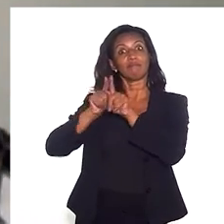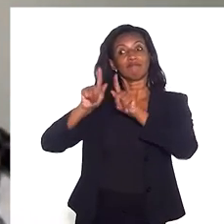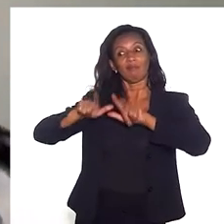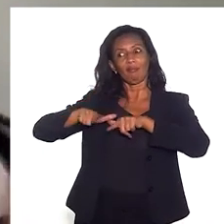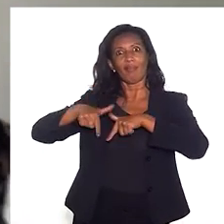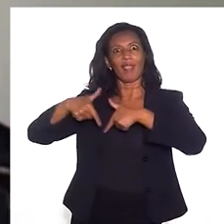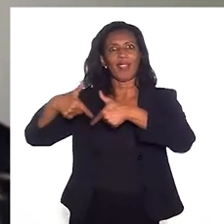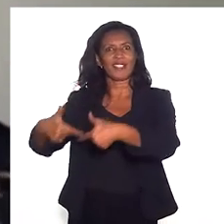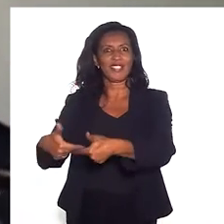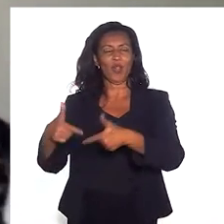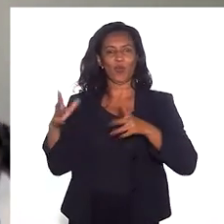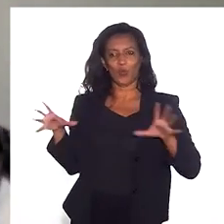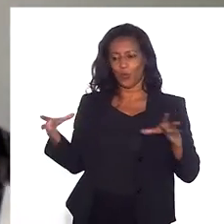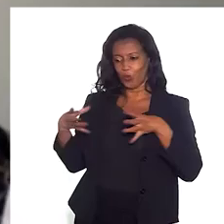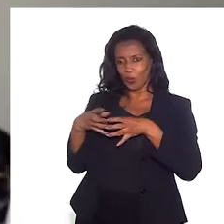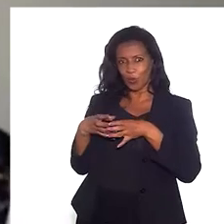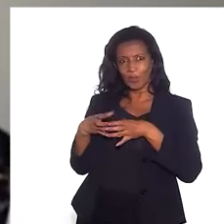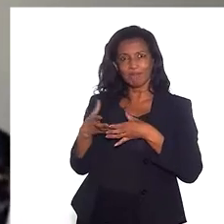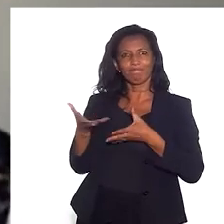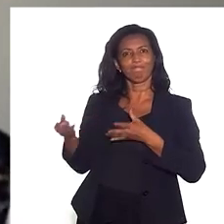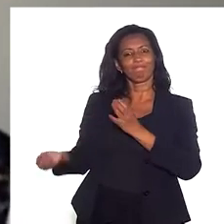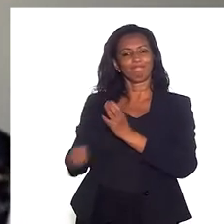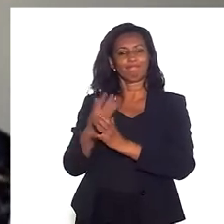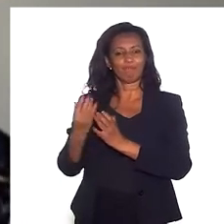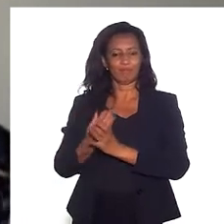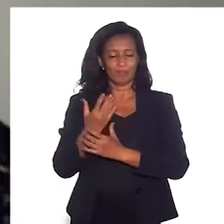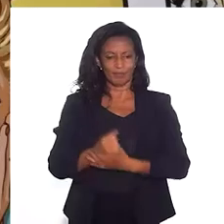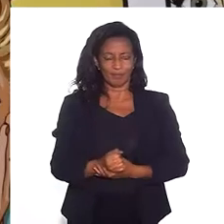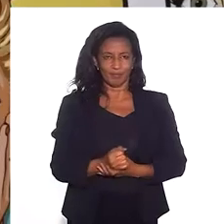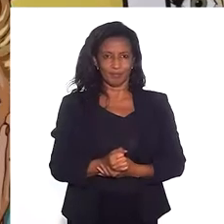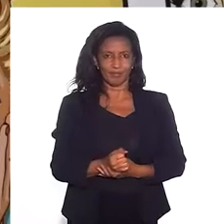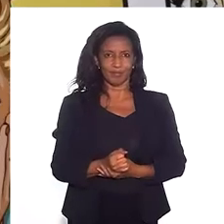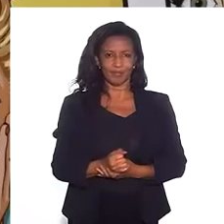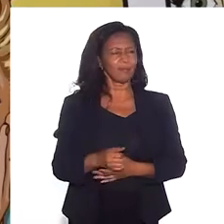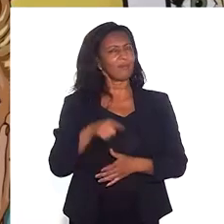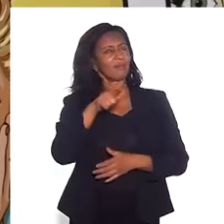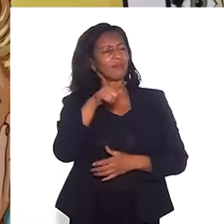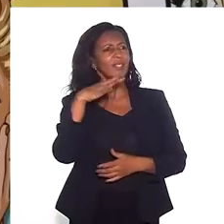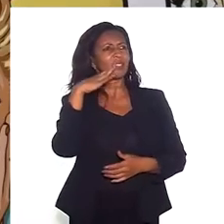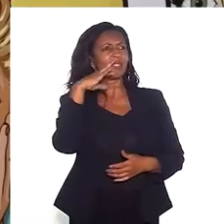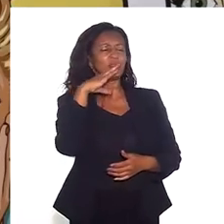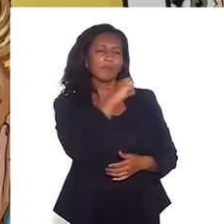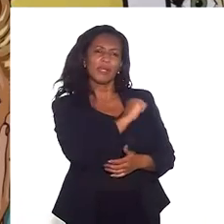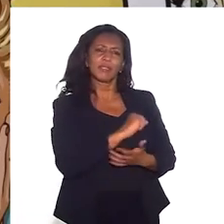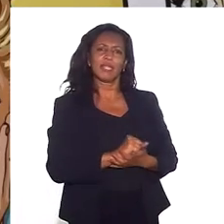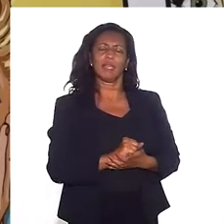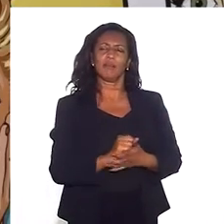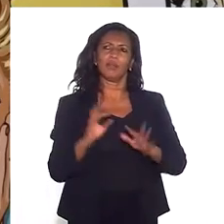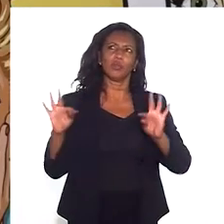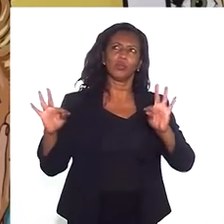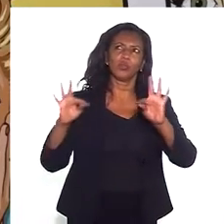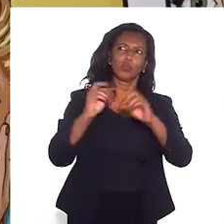mas uma ação efetiva. Então a gente já percebe, Vanessa,